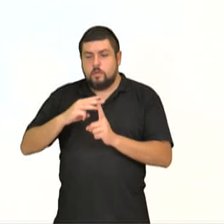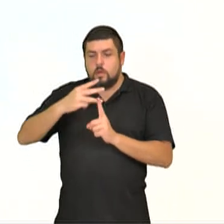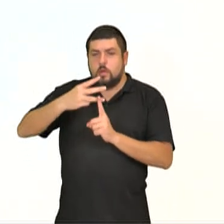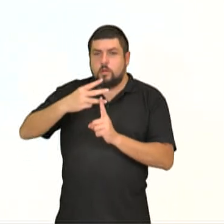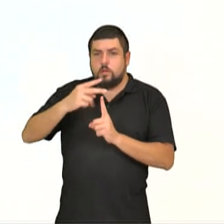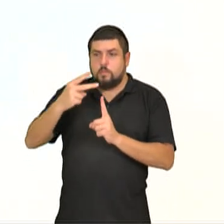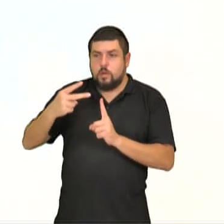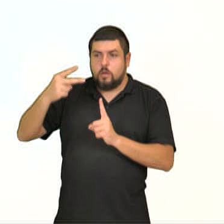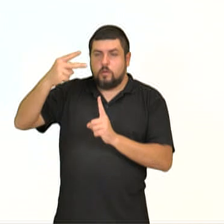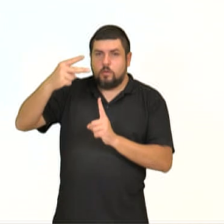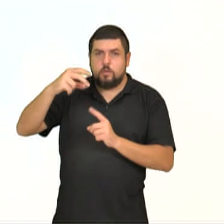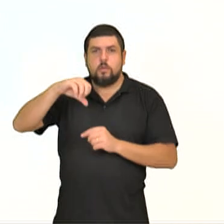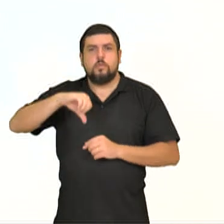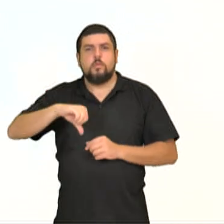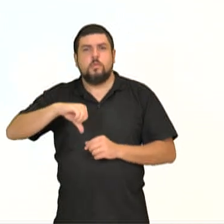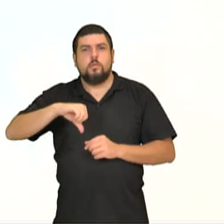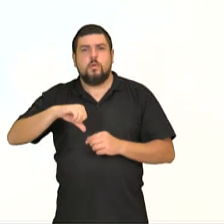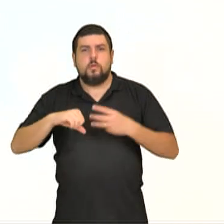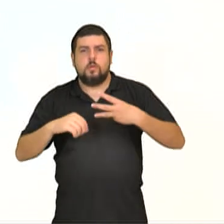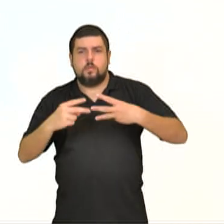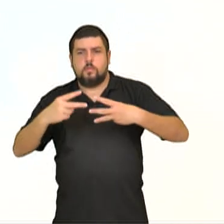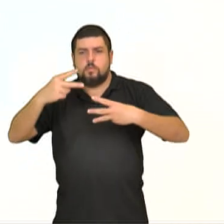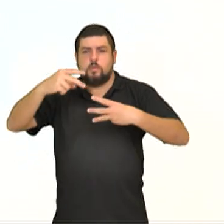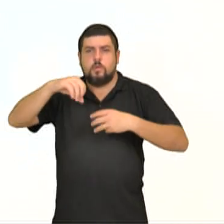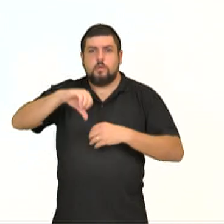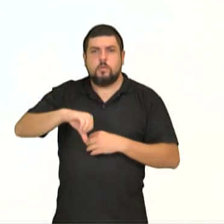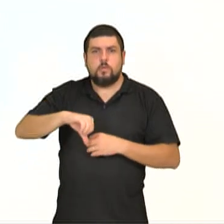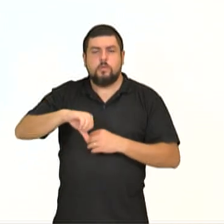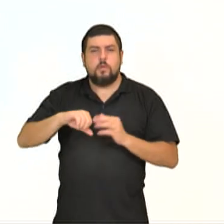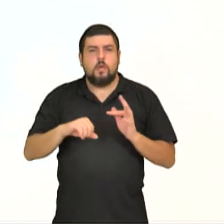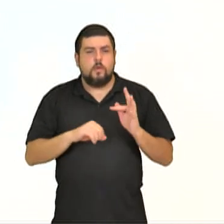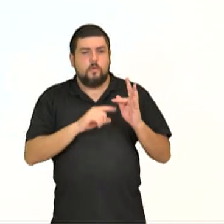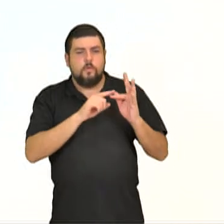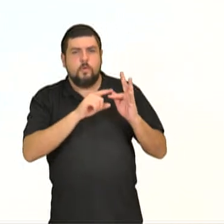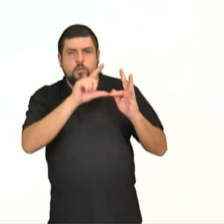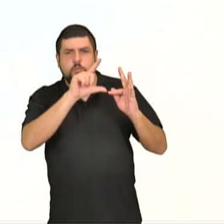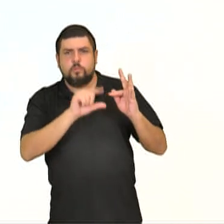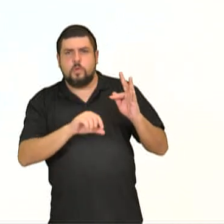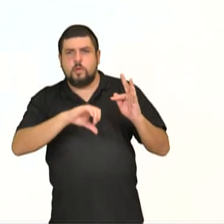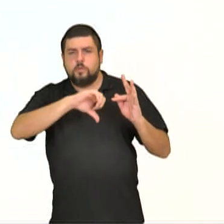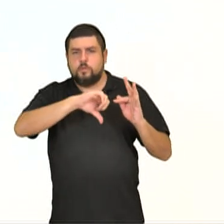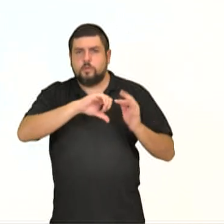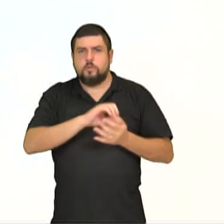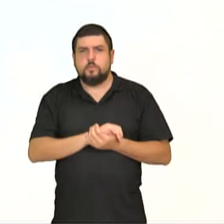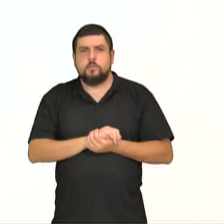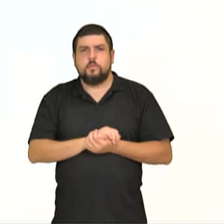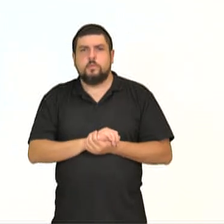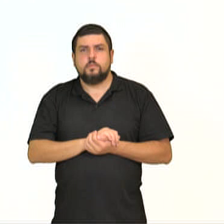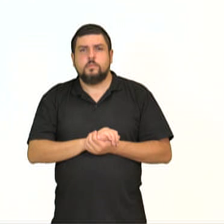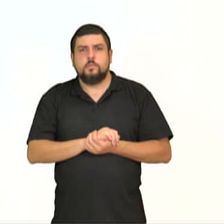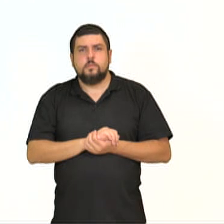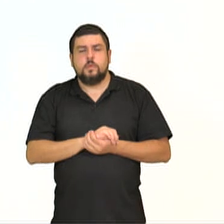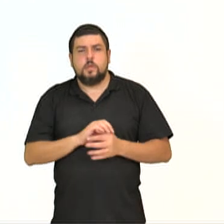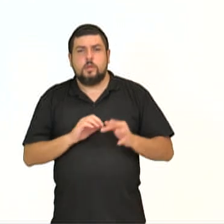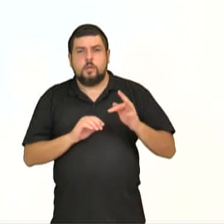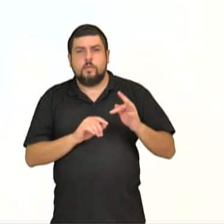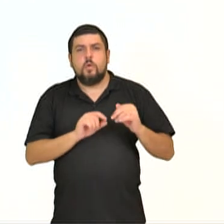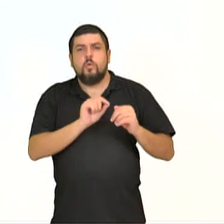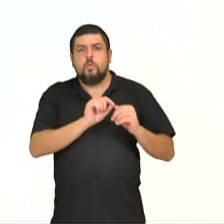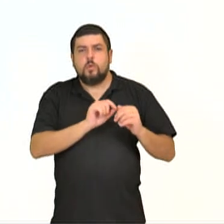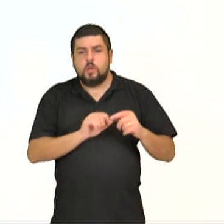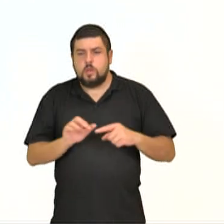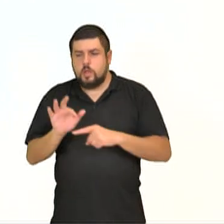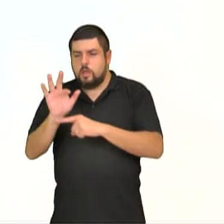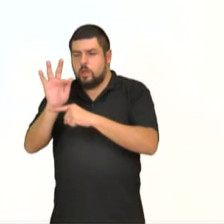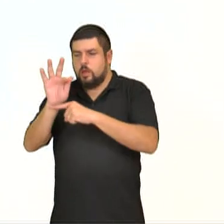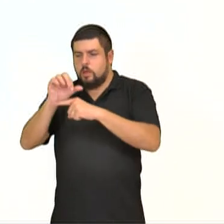como aumentei a distância, a força se reduz, como mostra a tabela. D para 3D, a força vai de F para F sobre 9. Agora você tem